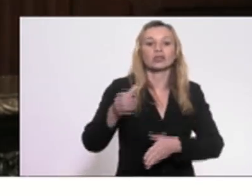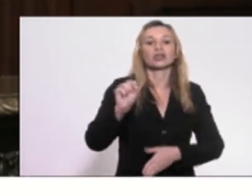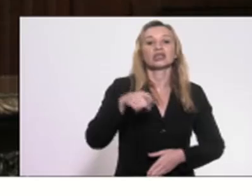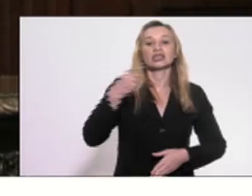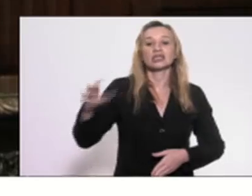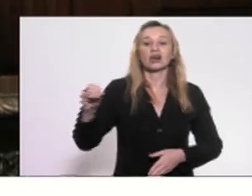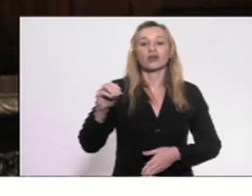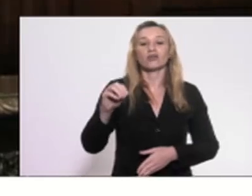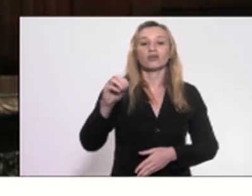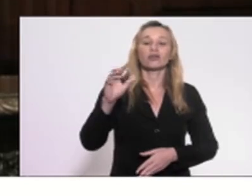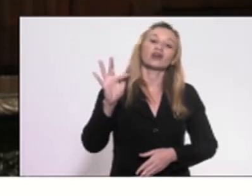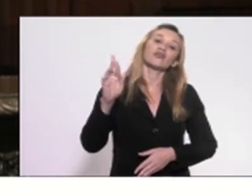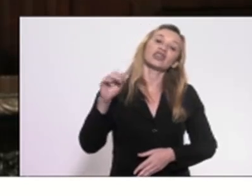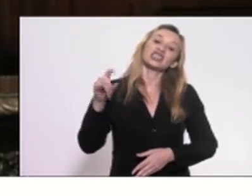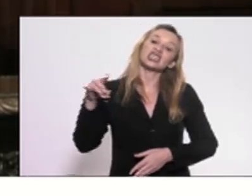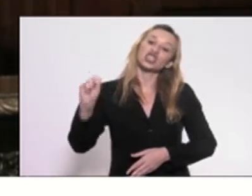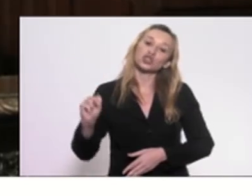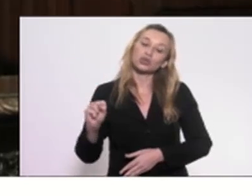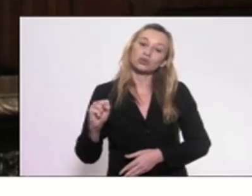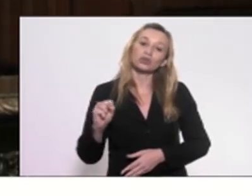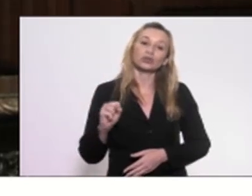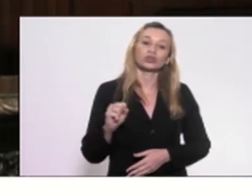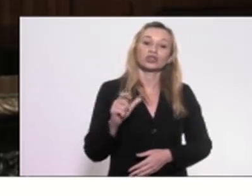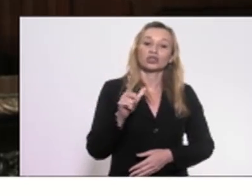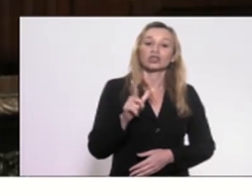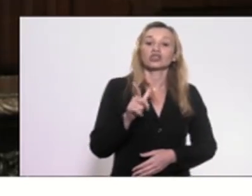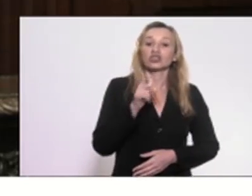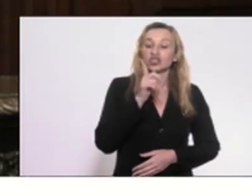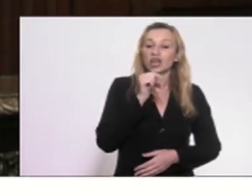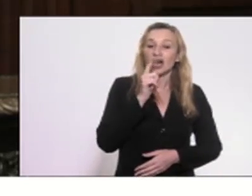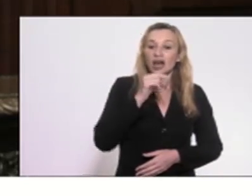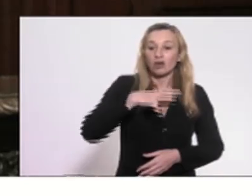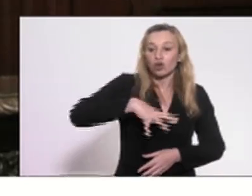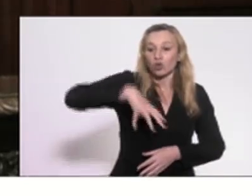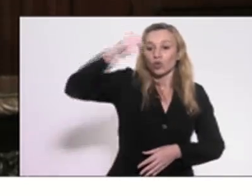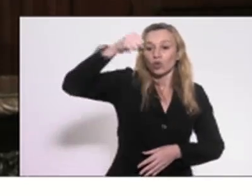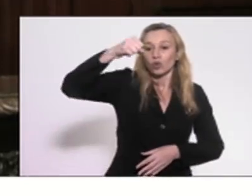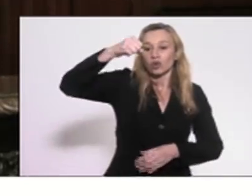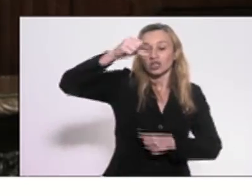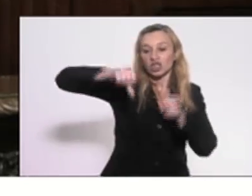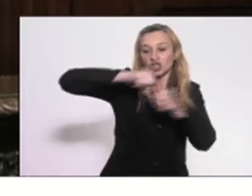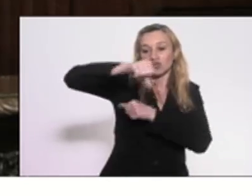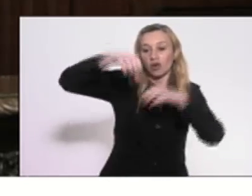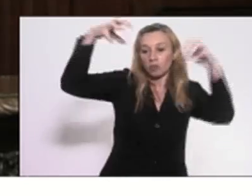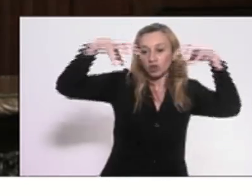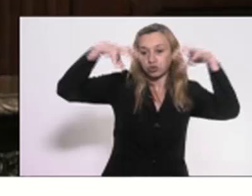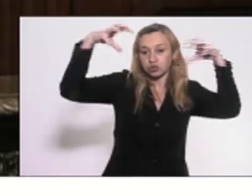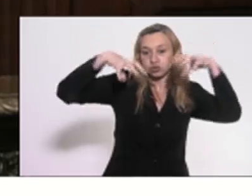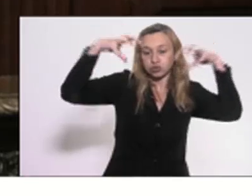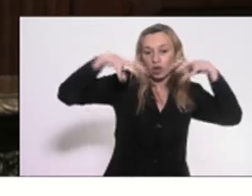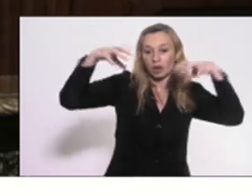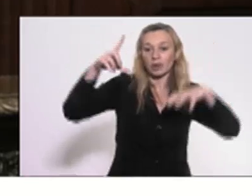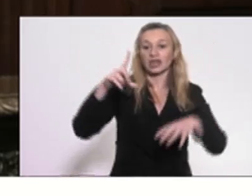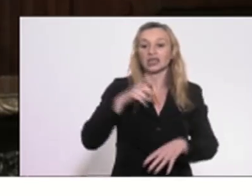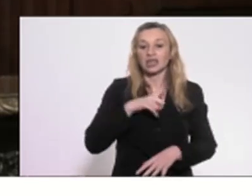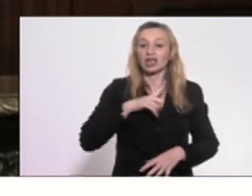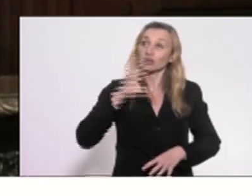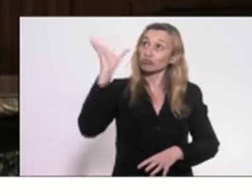de água evaporada, que se transforma em chuva para que a gente tenha esse clima